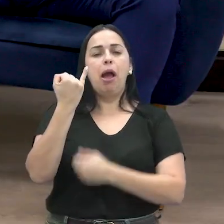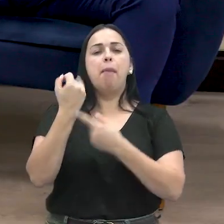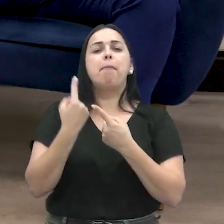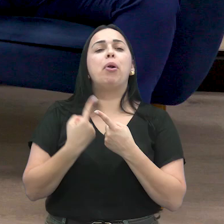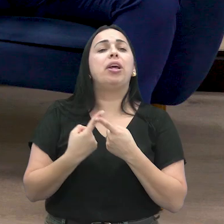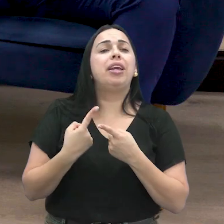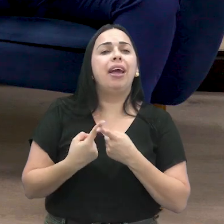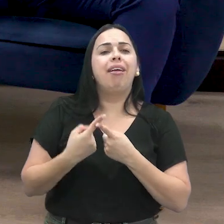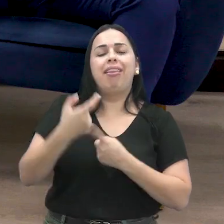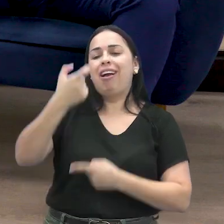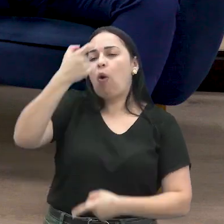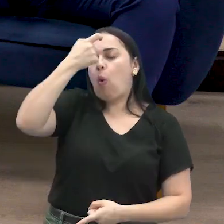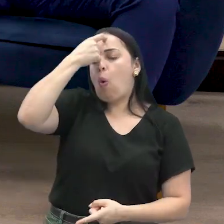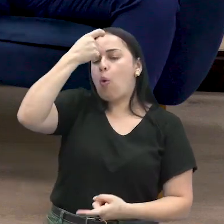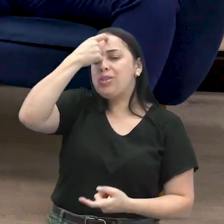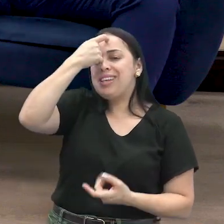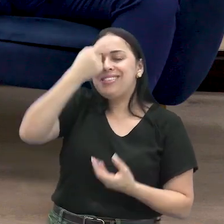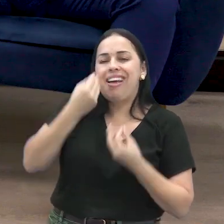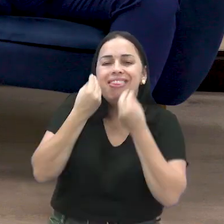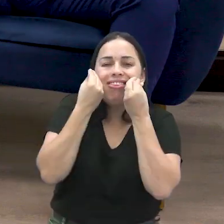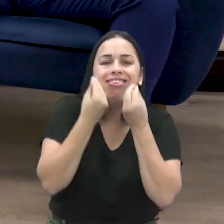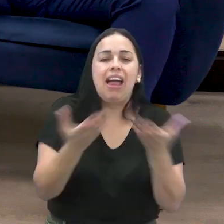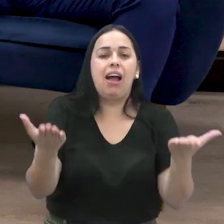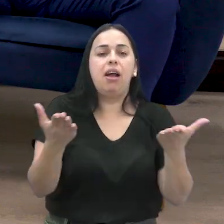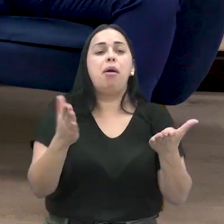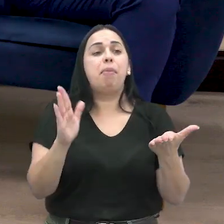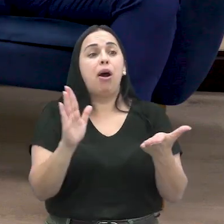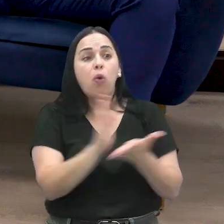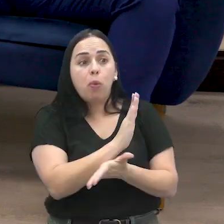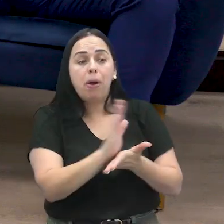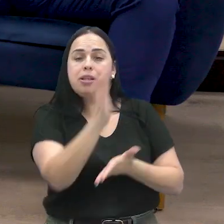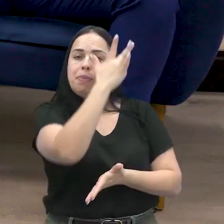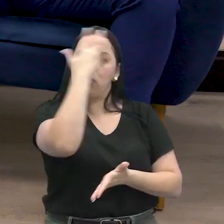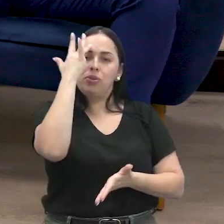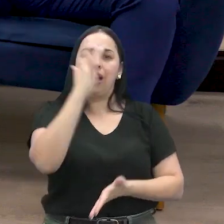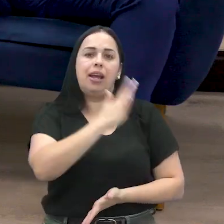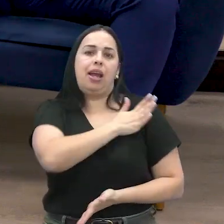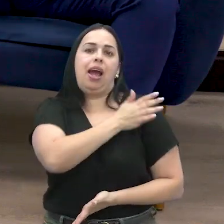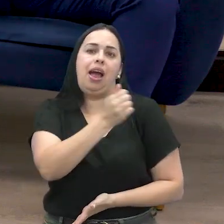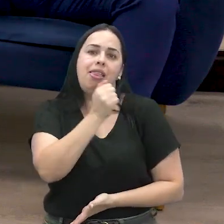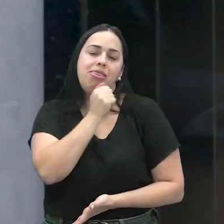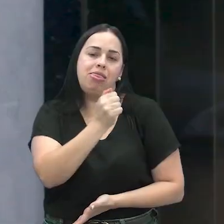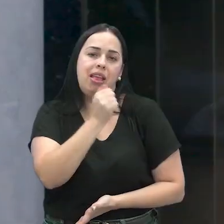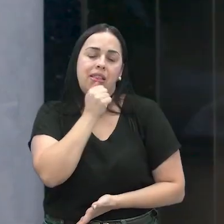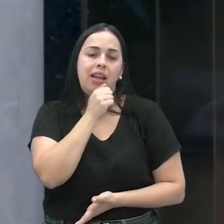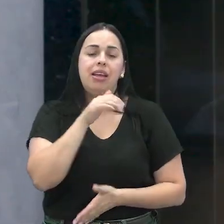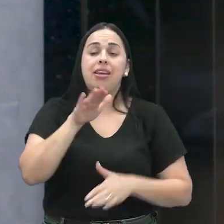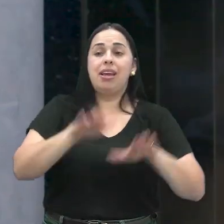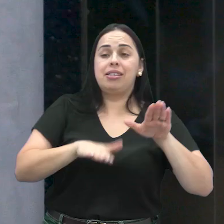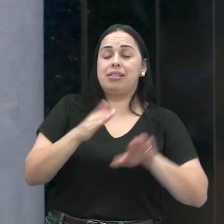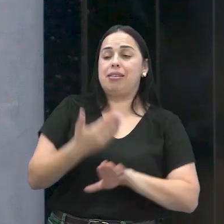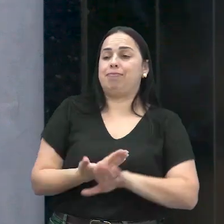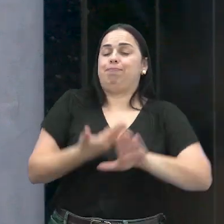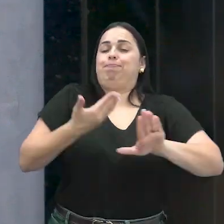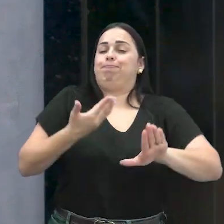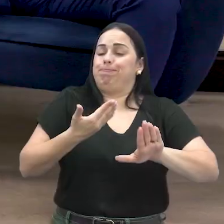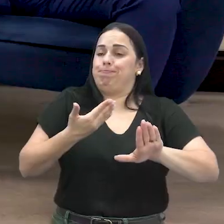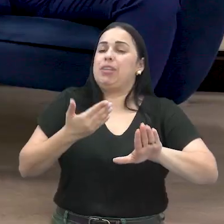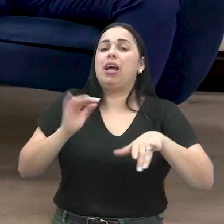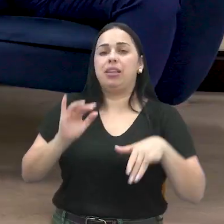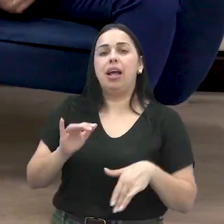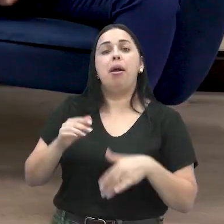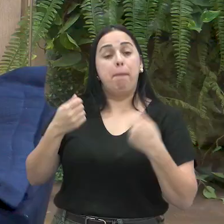ajuda a conscientizar aquele cidadão que ainda tem o preconceito com essa realidade. Acabando aquele distanciamento, né, vereador?